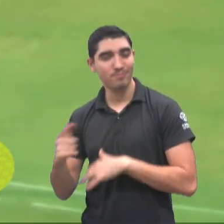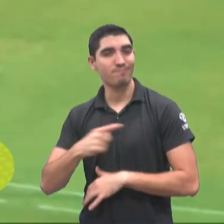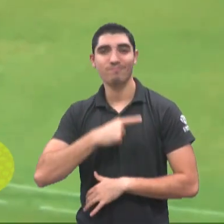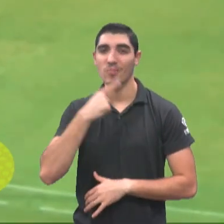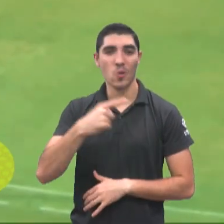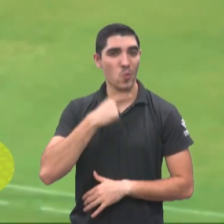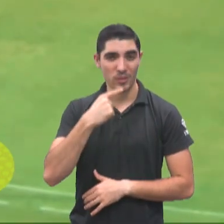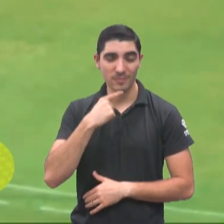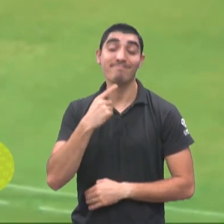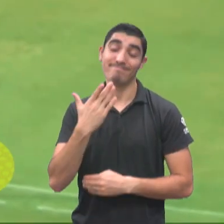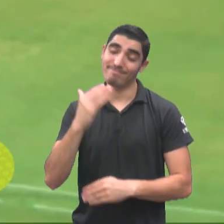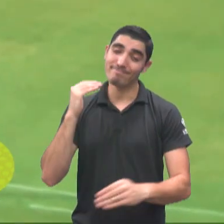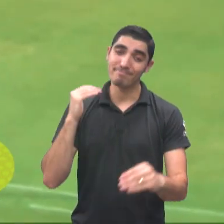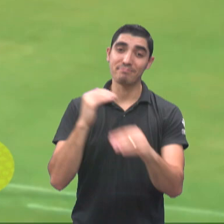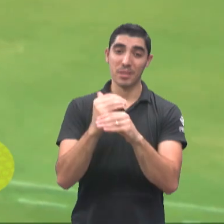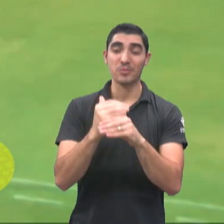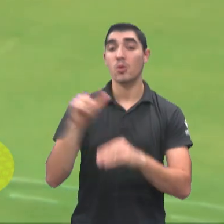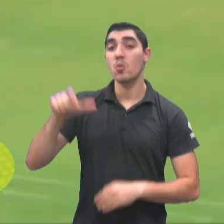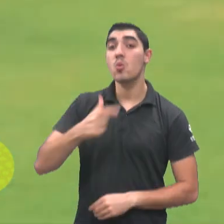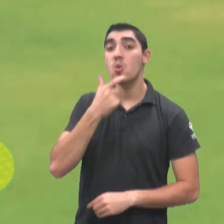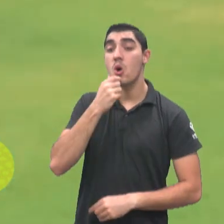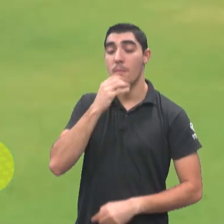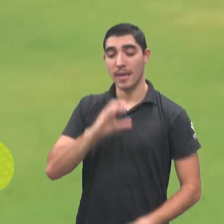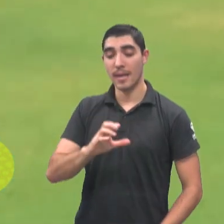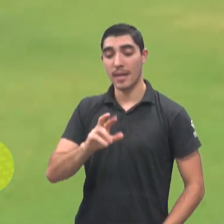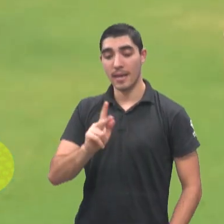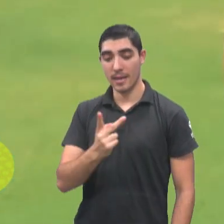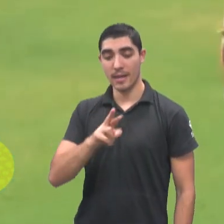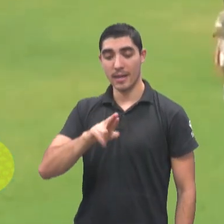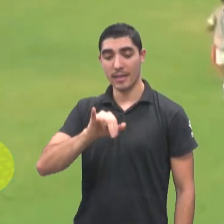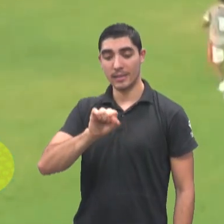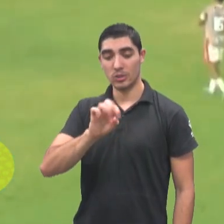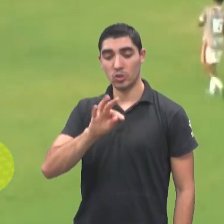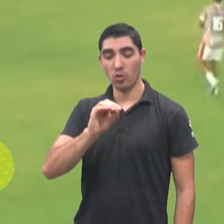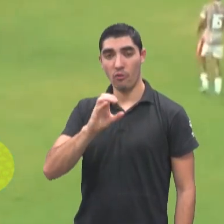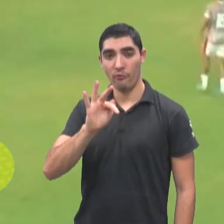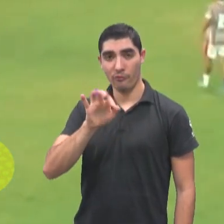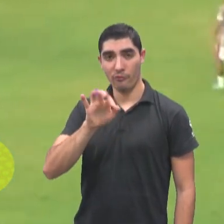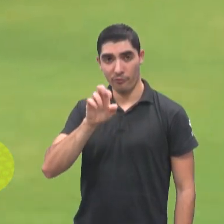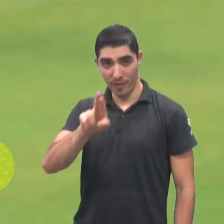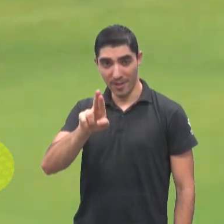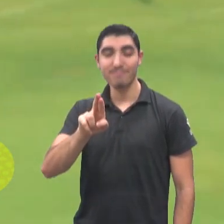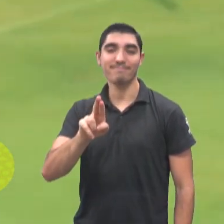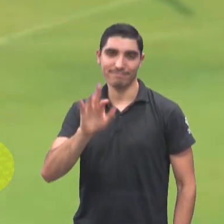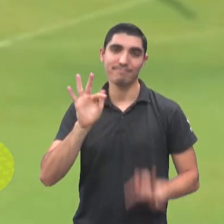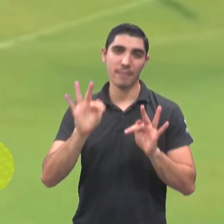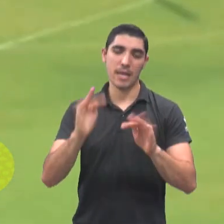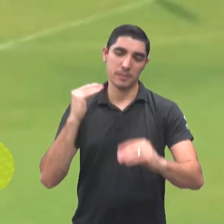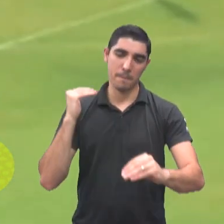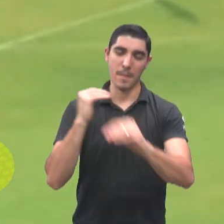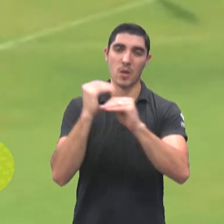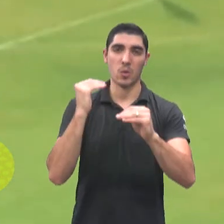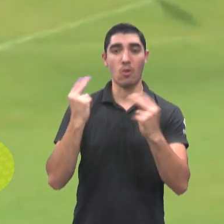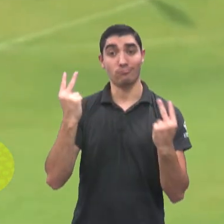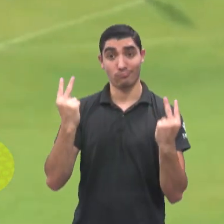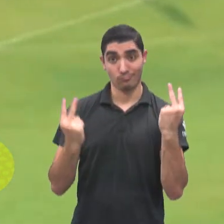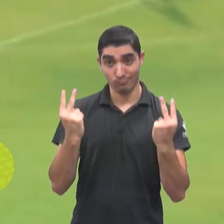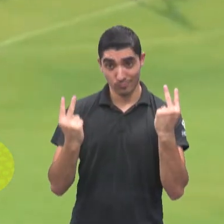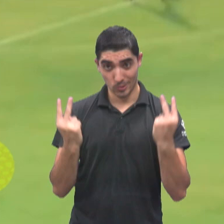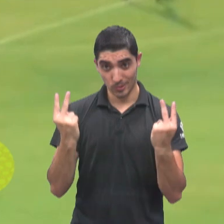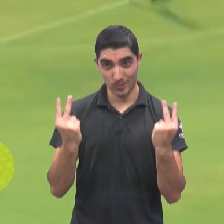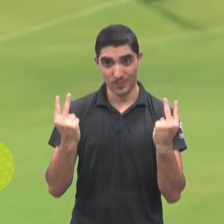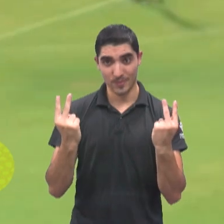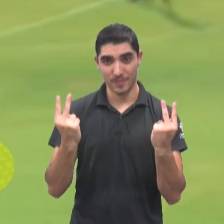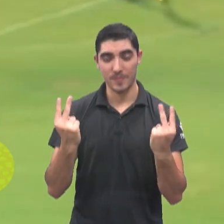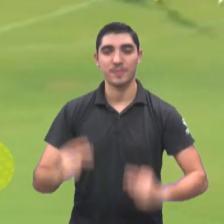o jogo em Jundiaí, Christopher foi para a rede e é para o Paulista, tudo igual no Jaime Sintra em Jundiaí. Paulista 2,